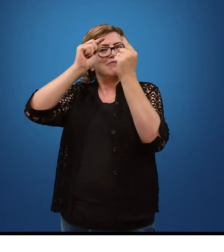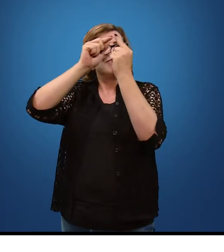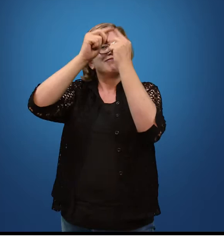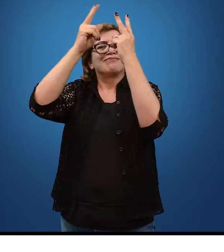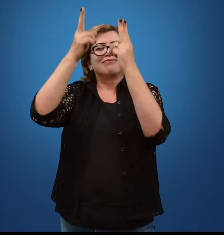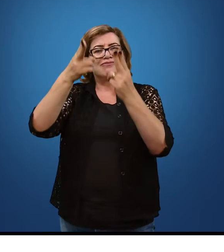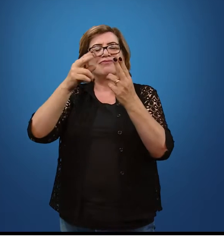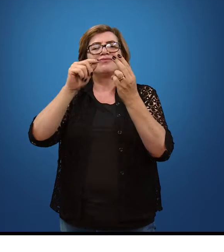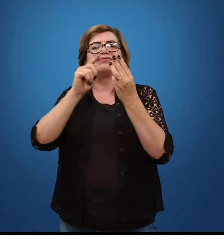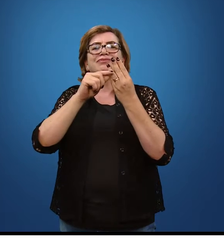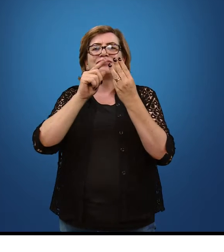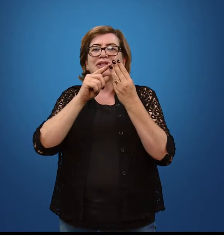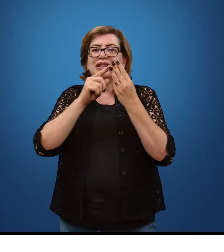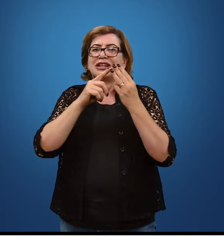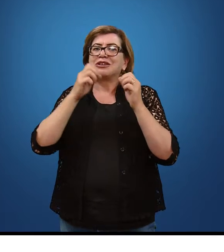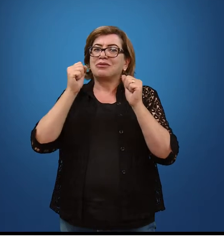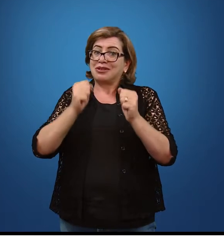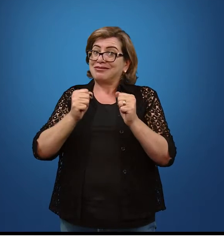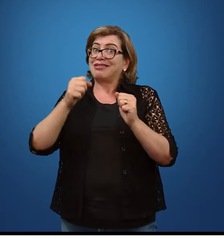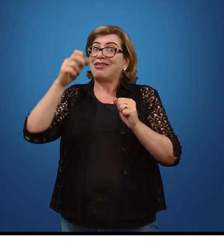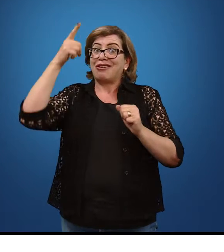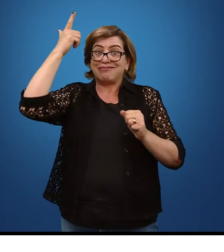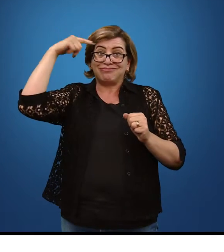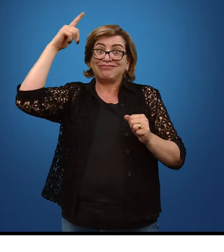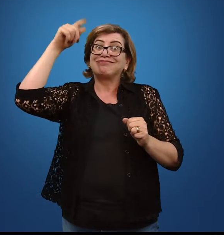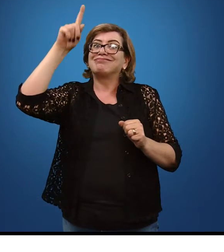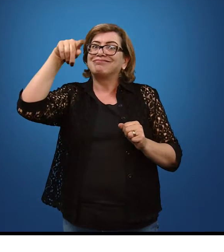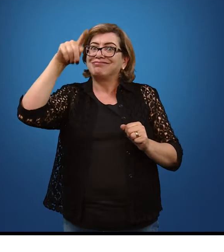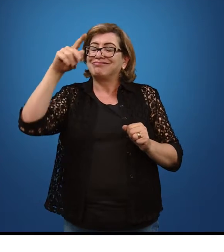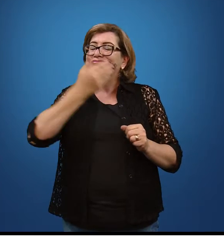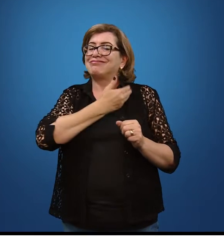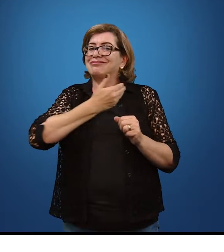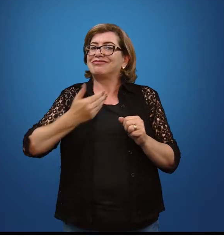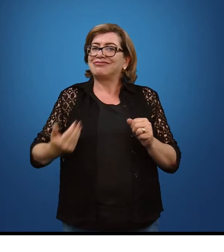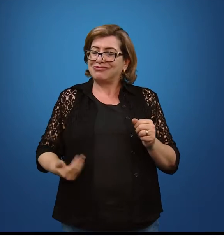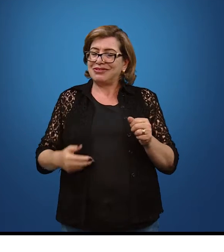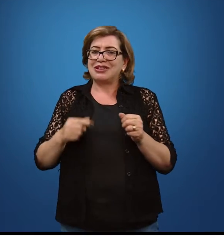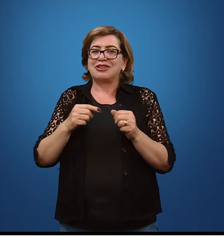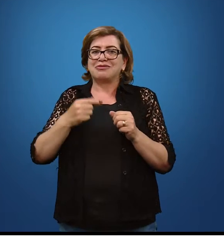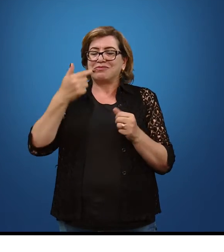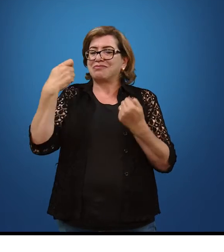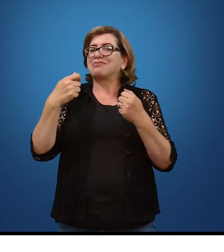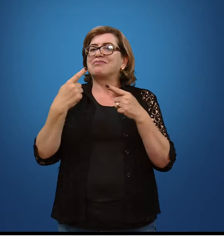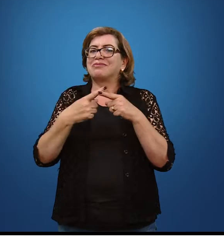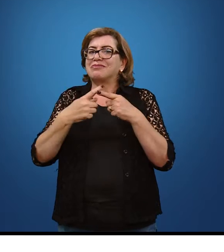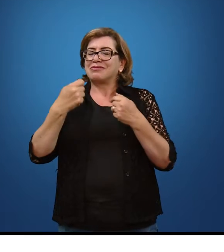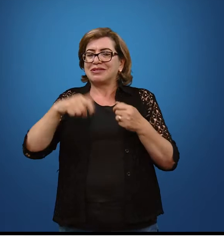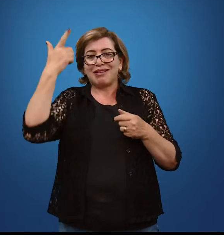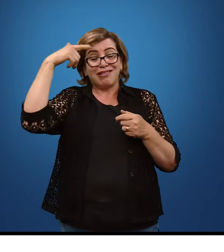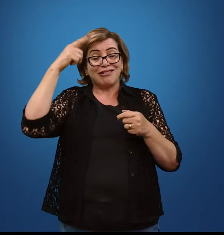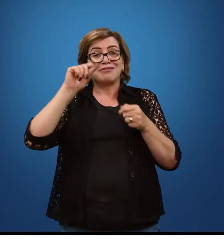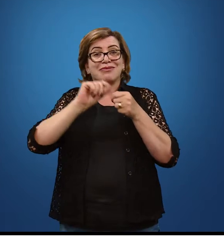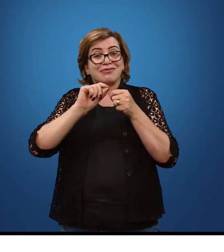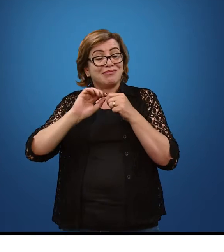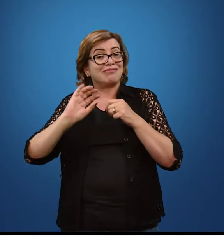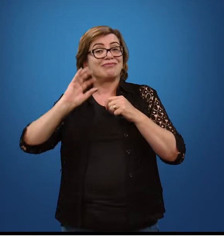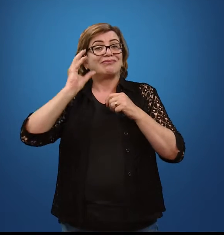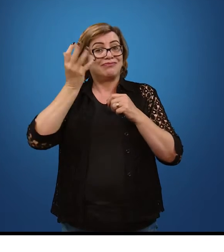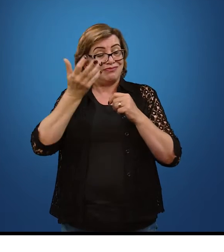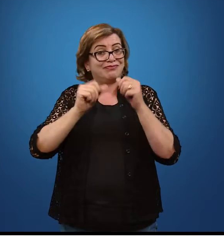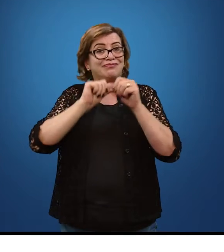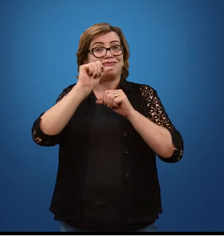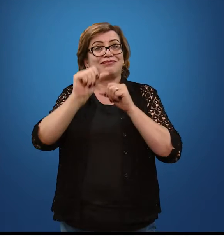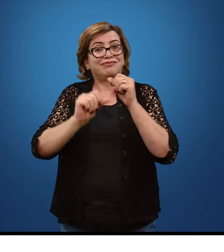E o último aí é a capacidade de liderança do governo, justamente para fazer com que aquilo aconteça.